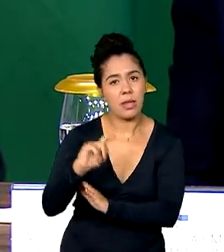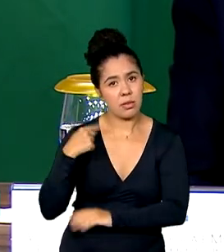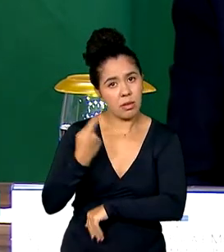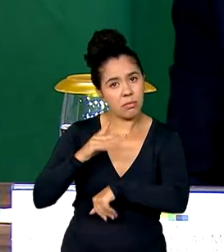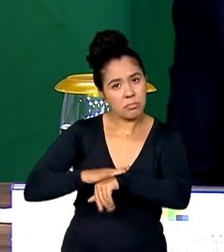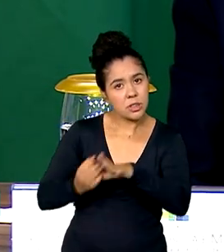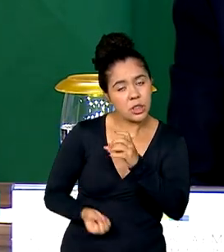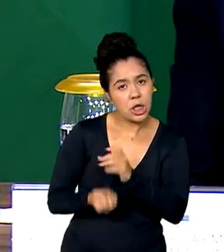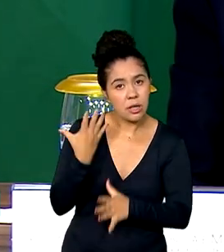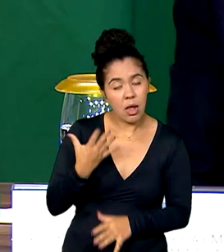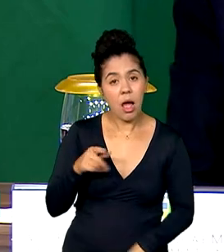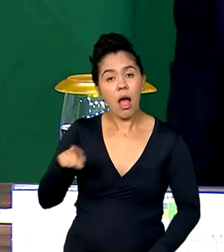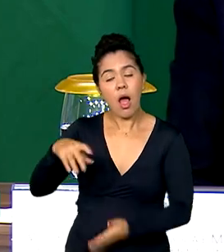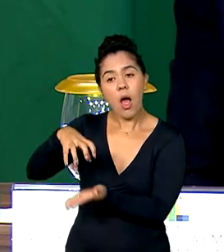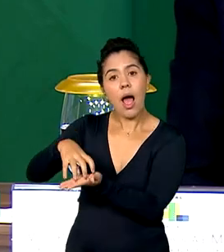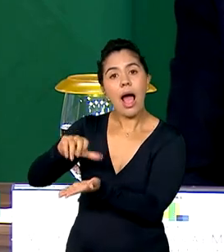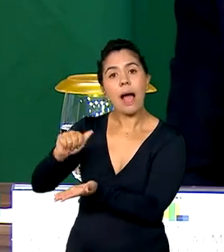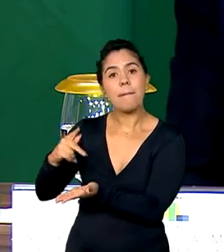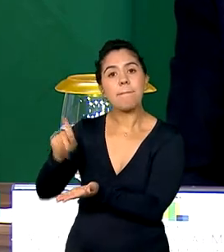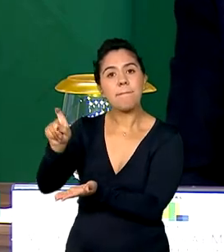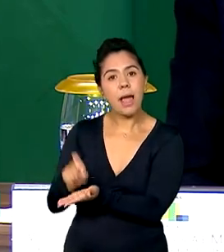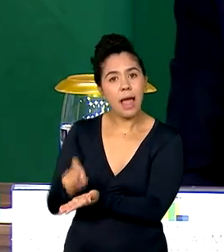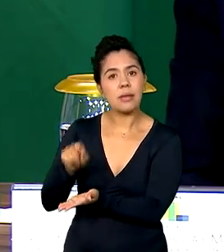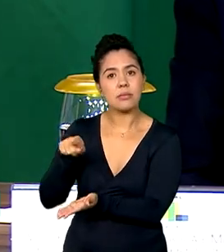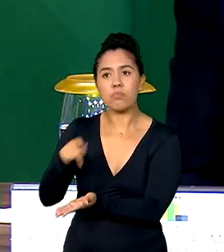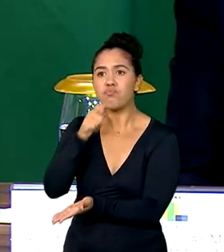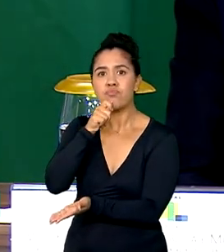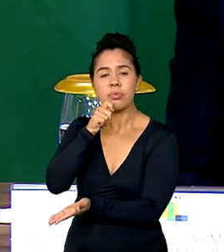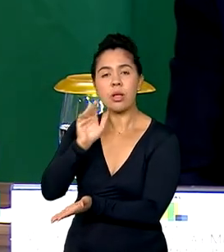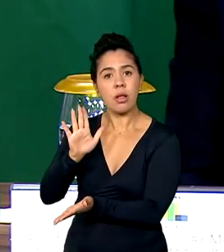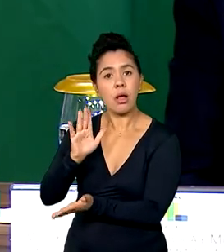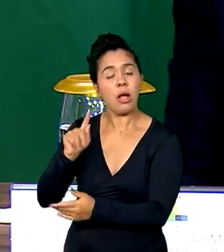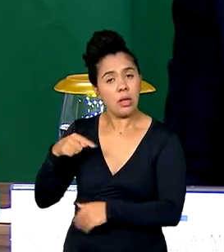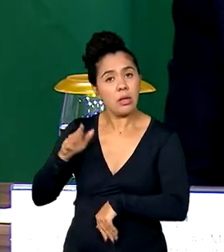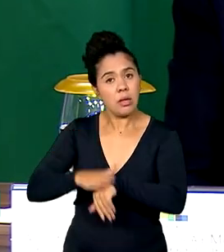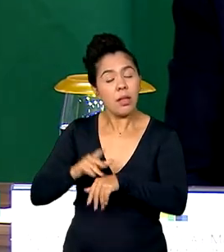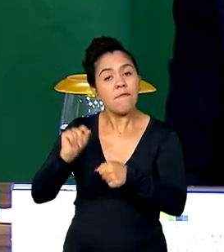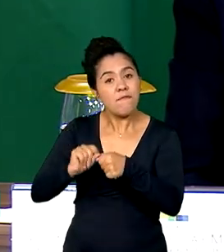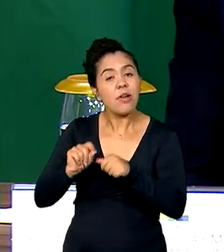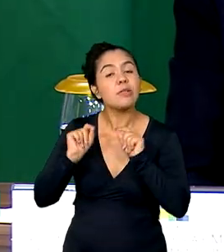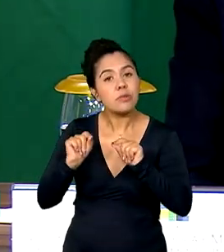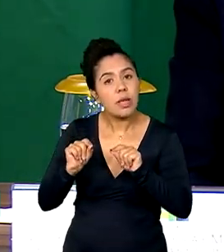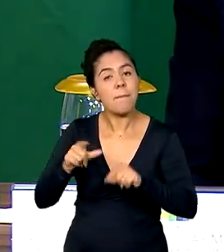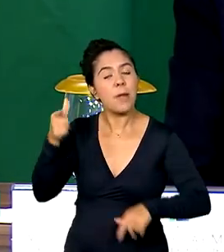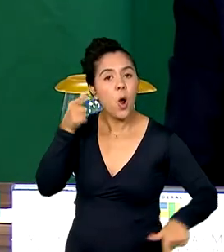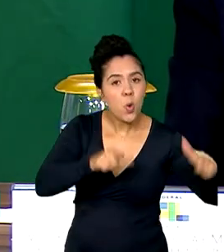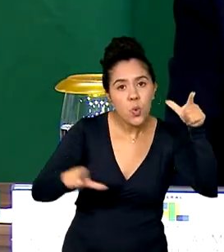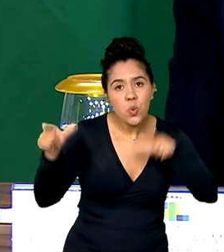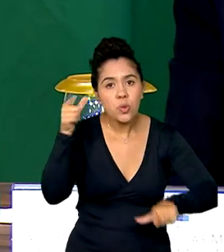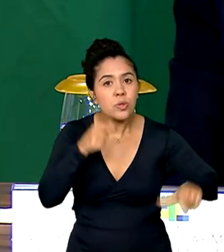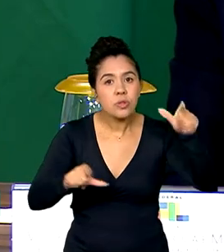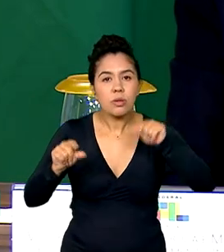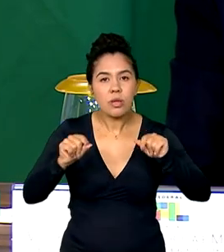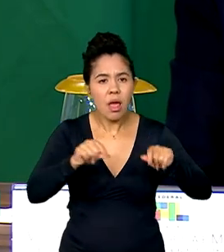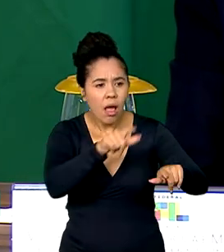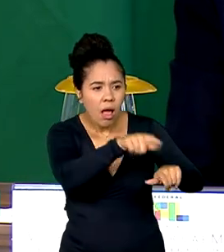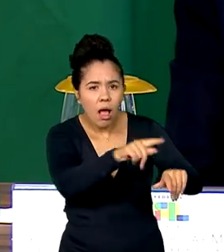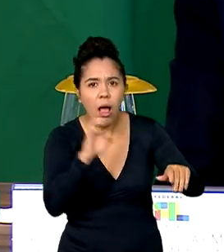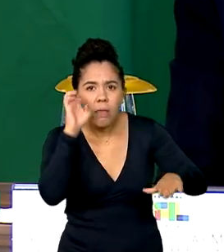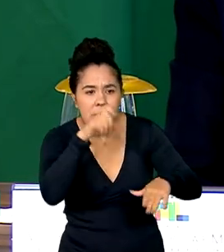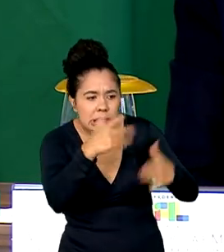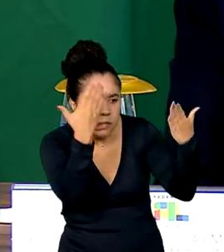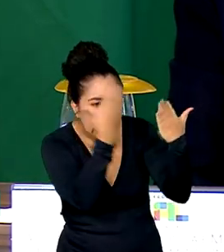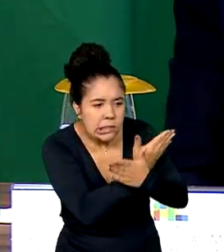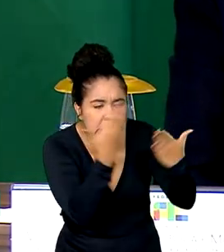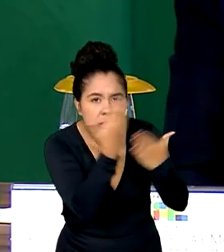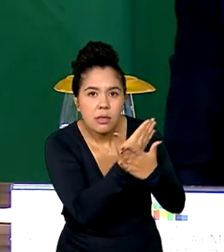o APEC, a APEC não existia, porque tudo isso foi feito para criar condições de colocar os invisíveis